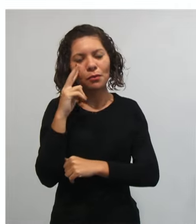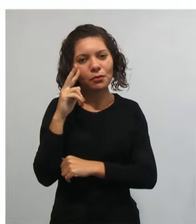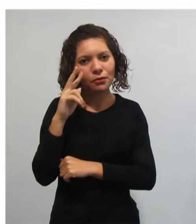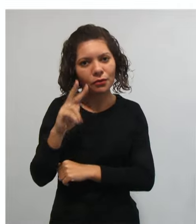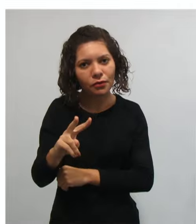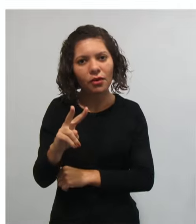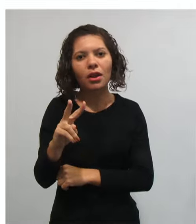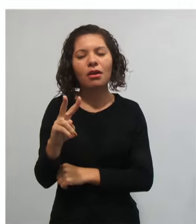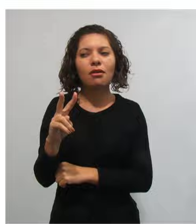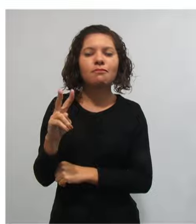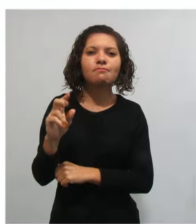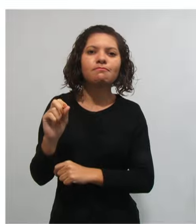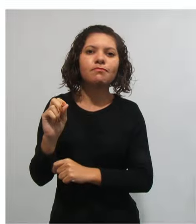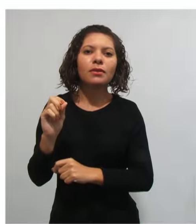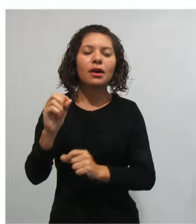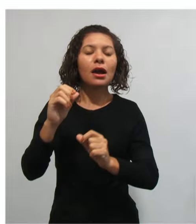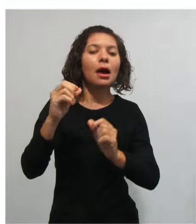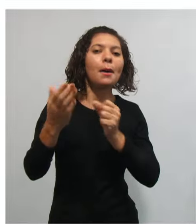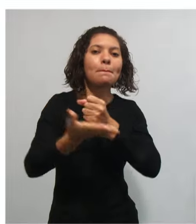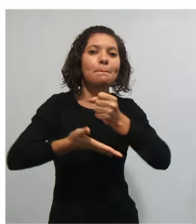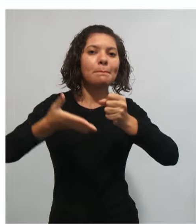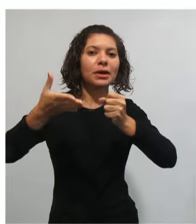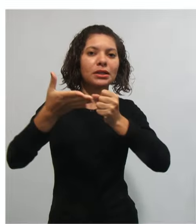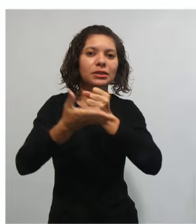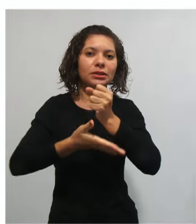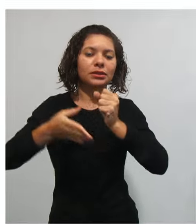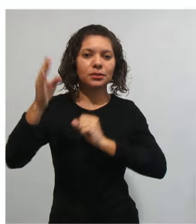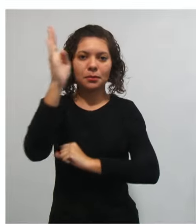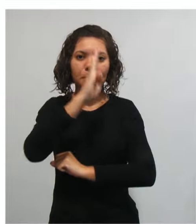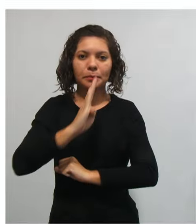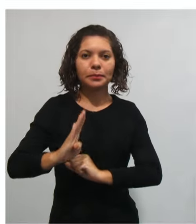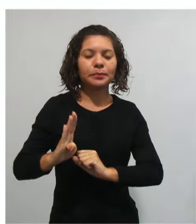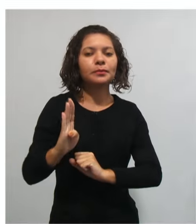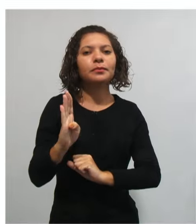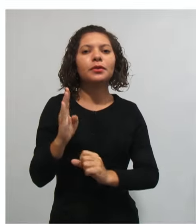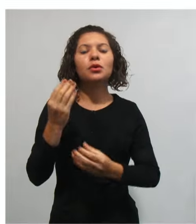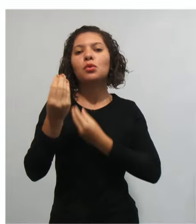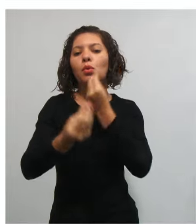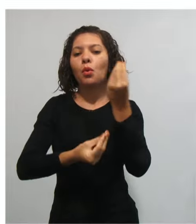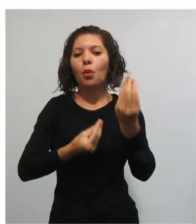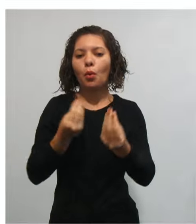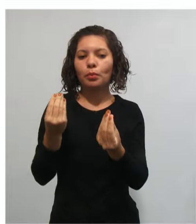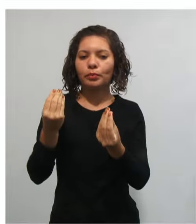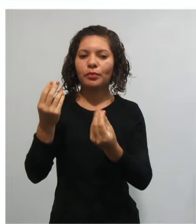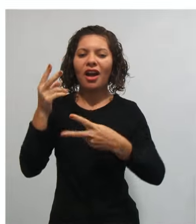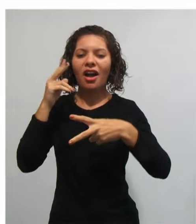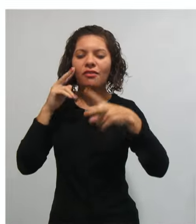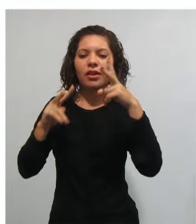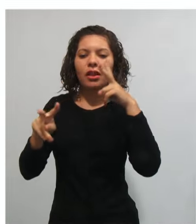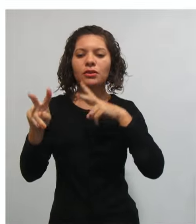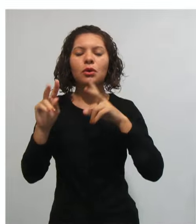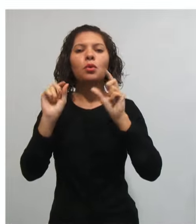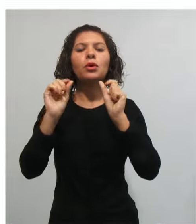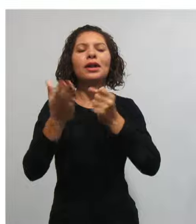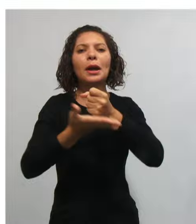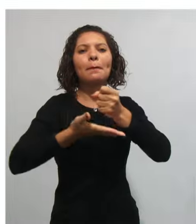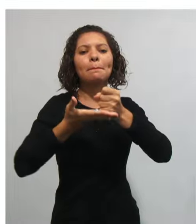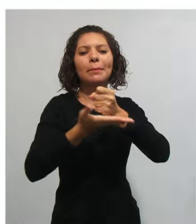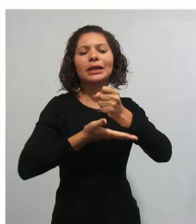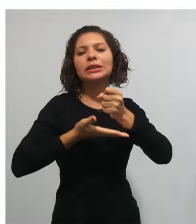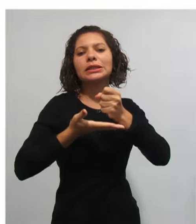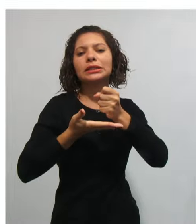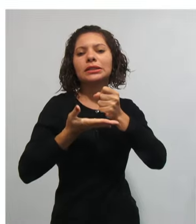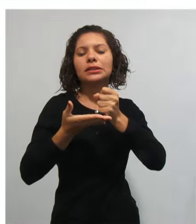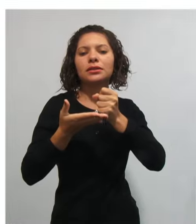base Nacional curricular comum a partir da avaliação primeiro o que que é a base Nacional curricular